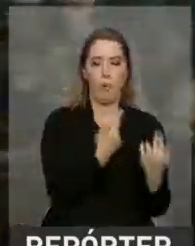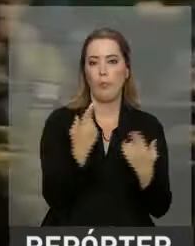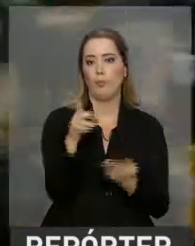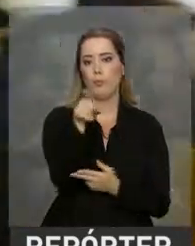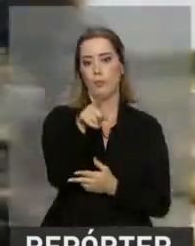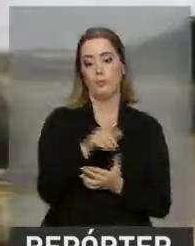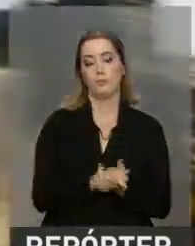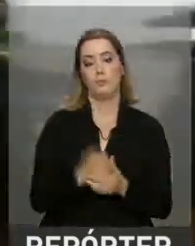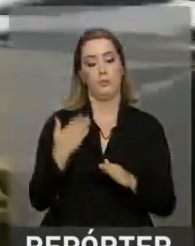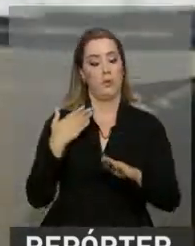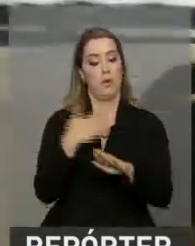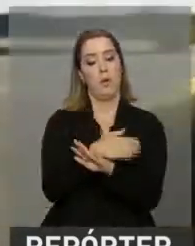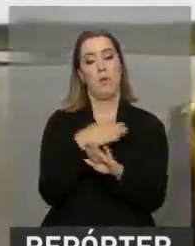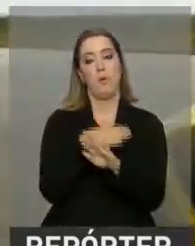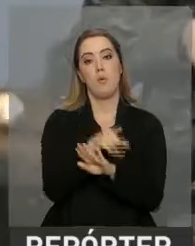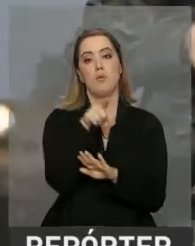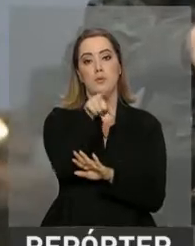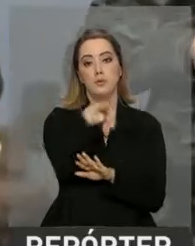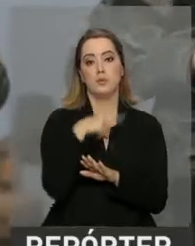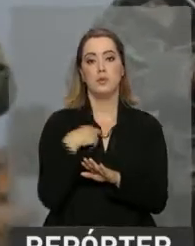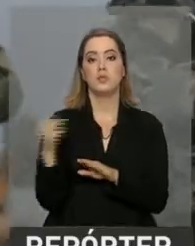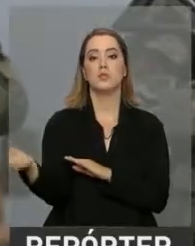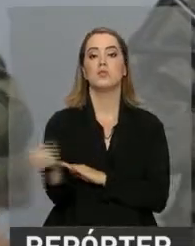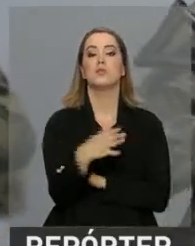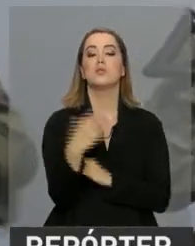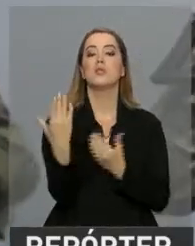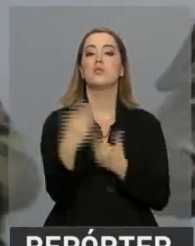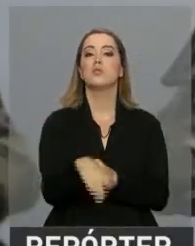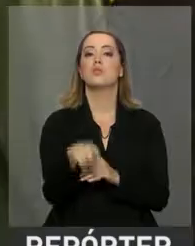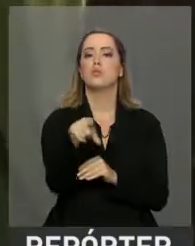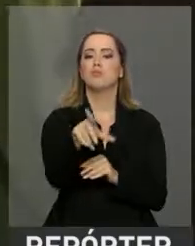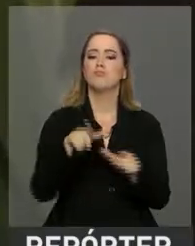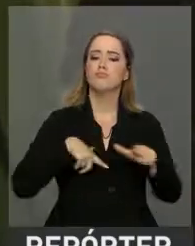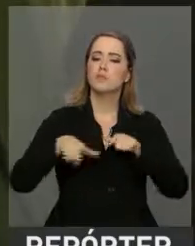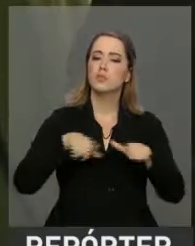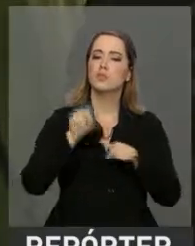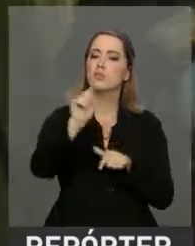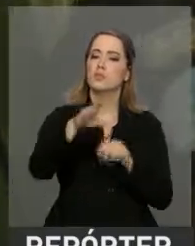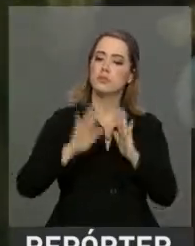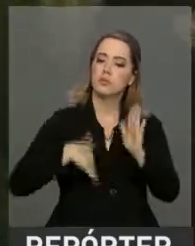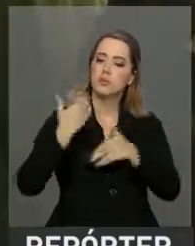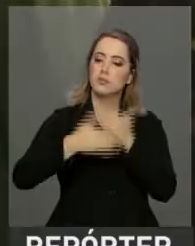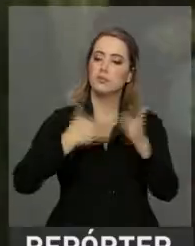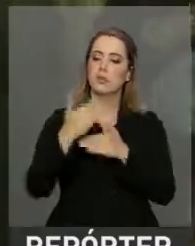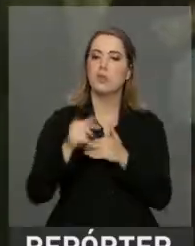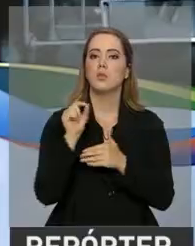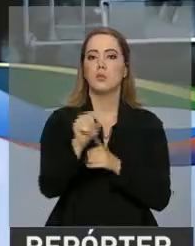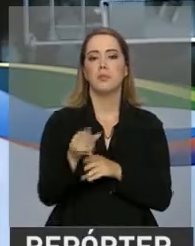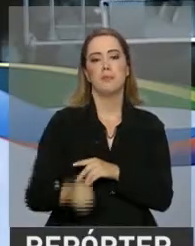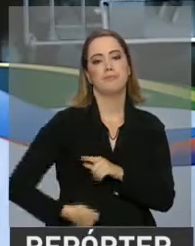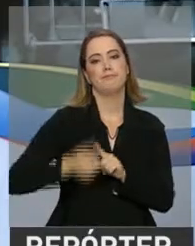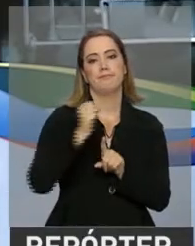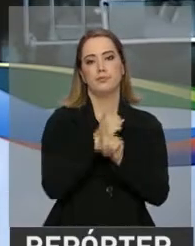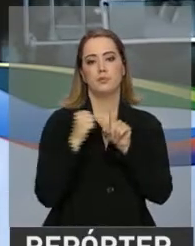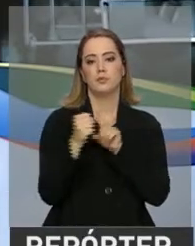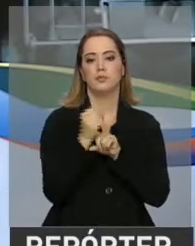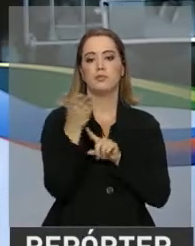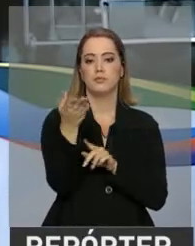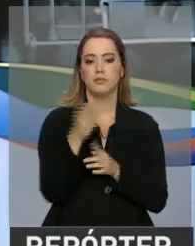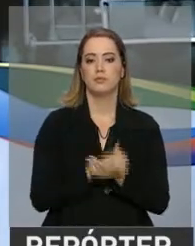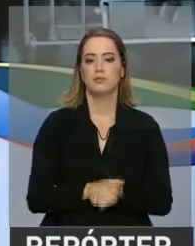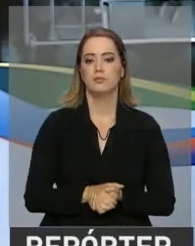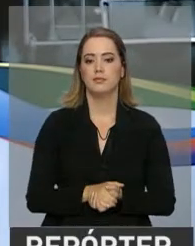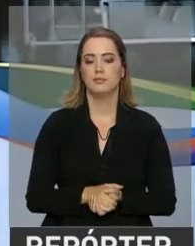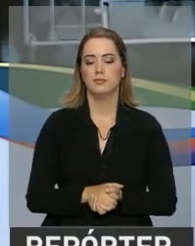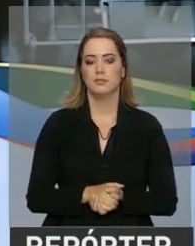o acesso das mulheres a essa nova função no Exército é um avanço que acompanha a maior participação delas na sociedade para nós né É